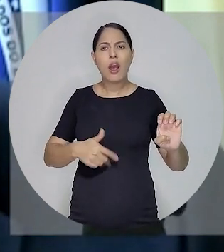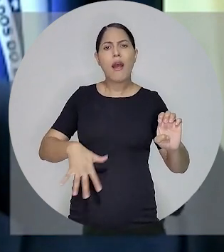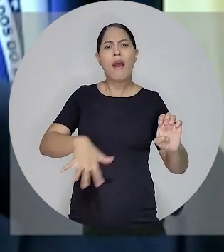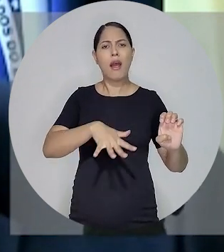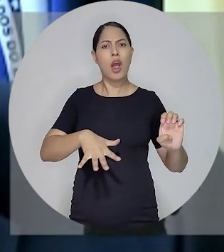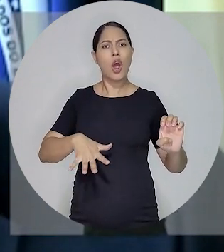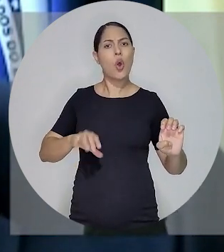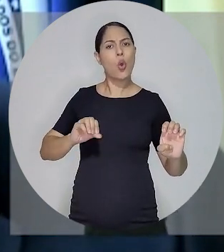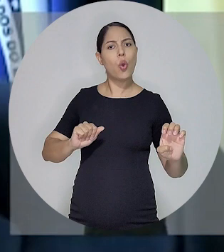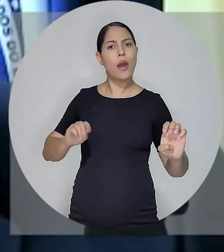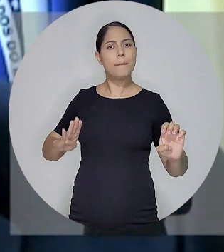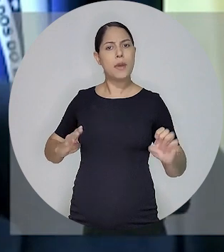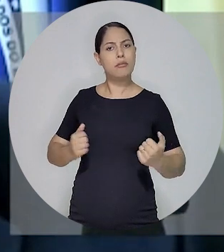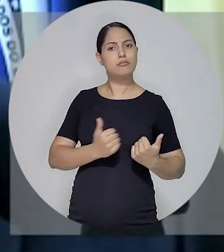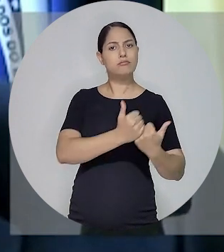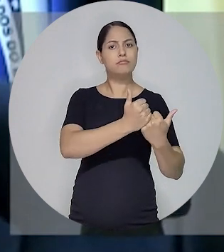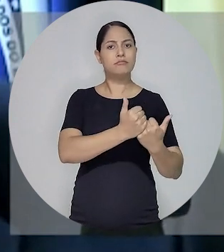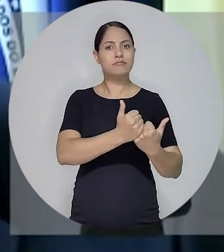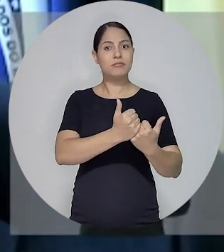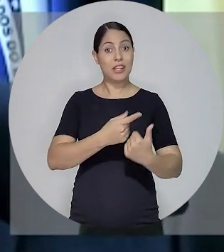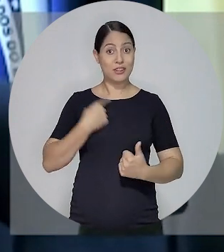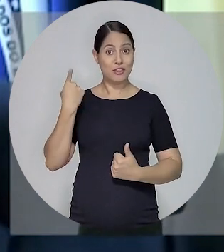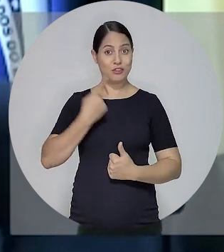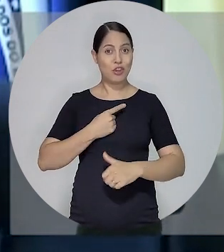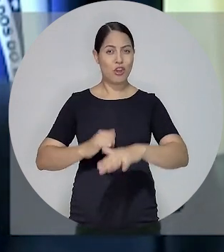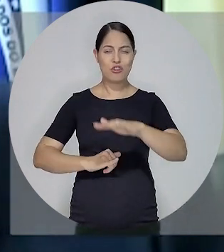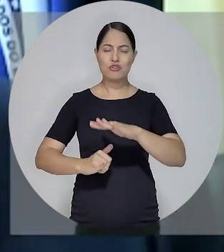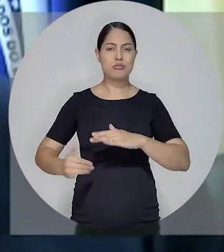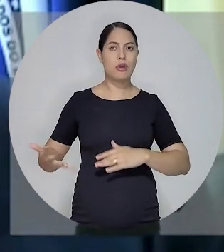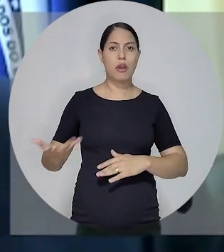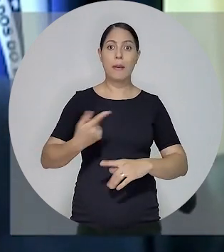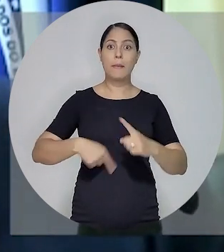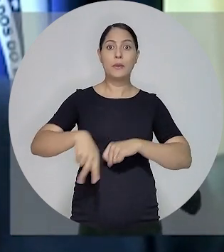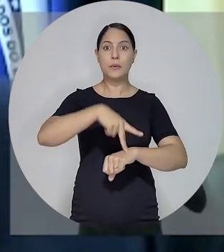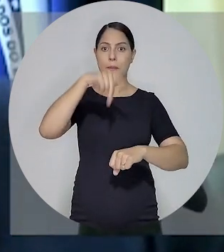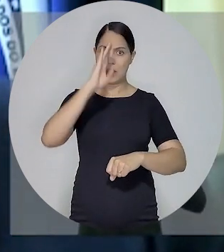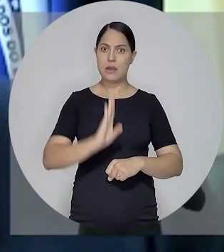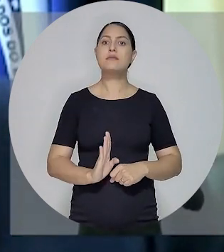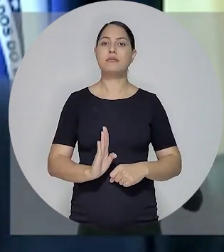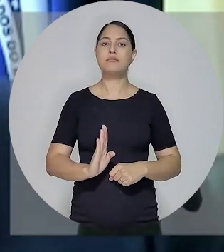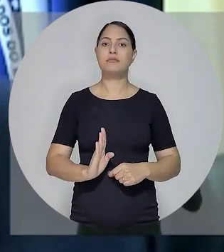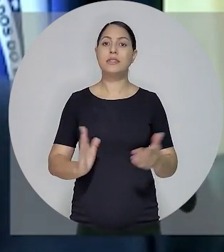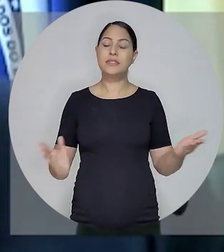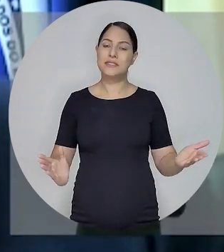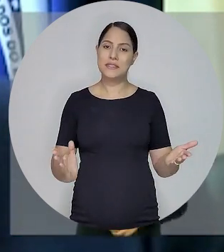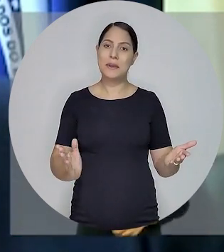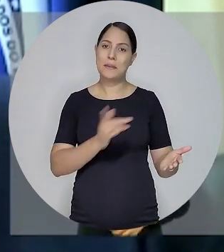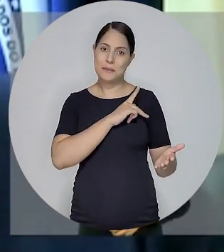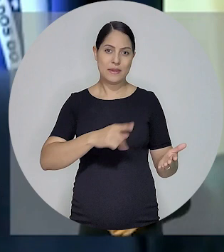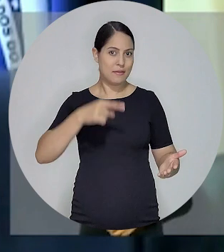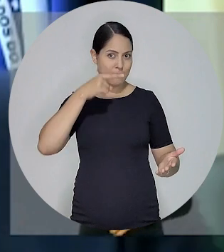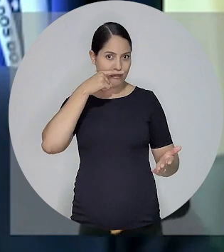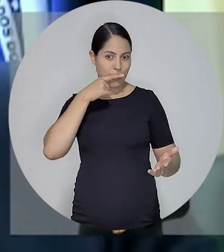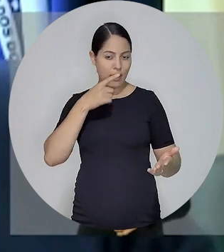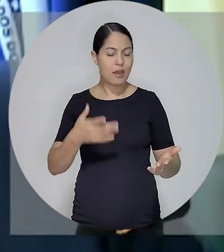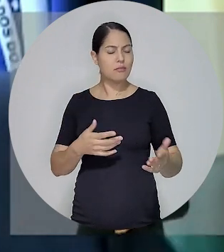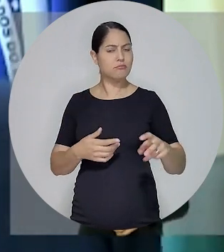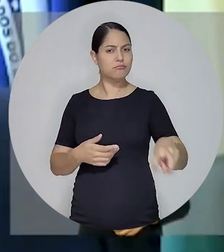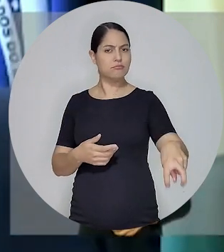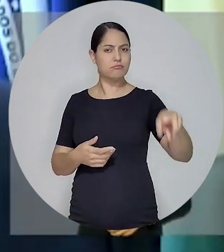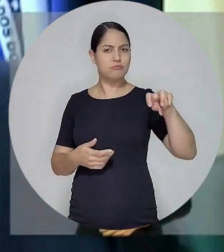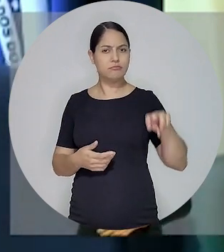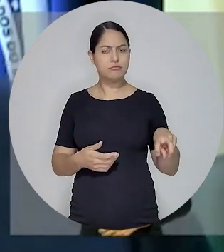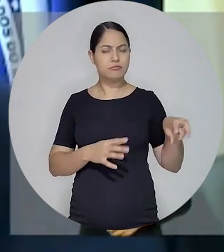defesa dessa fortaleza democrática conta com a Ordem dos Advogados do Brasil, a maior entidade civil do país. Presidente